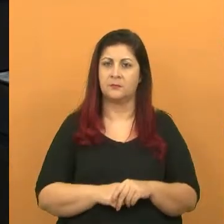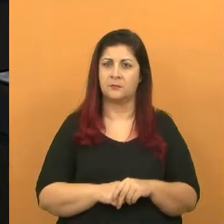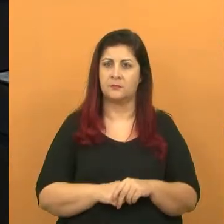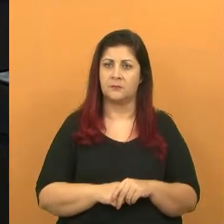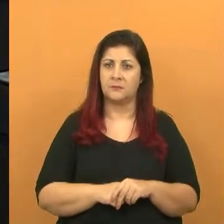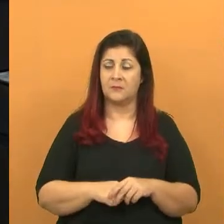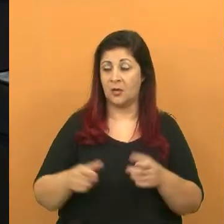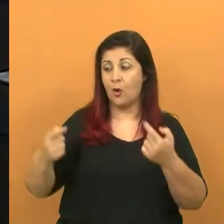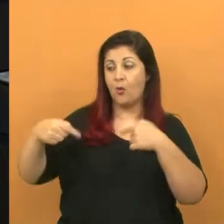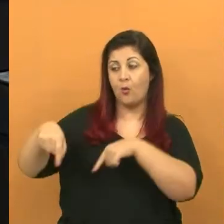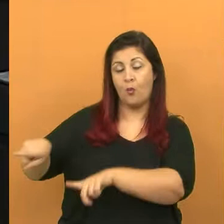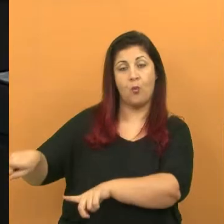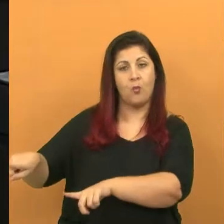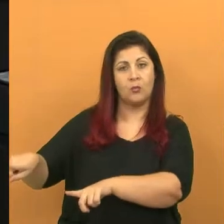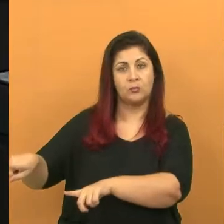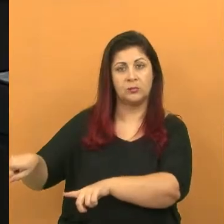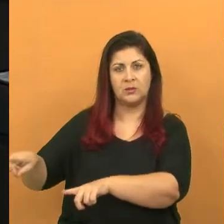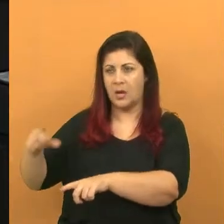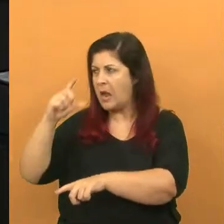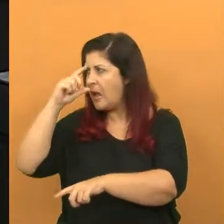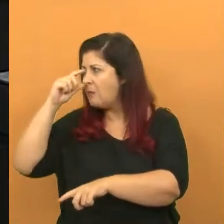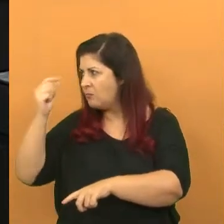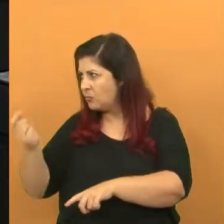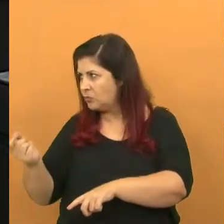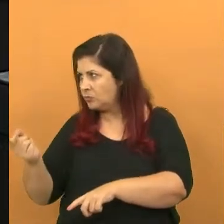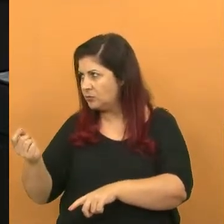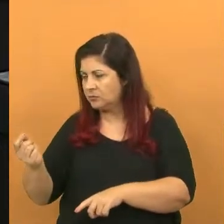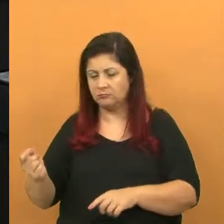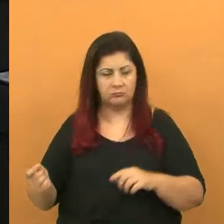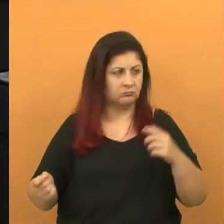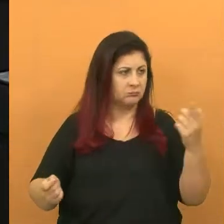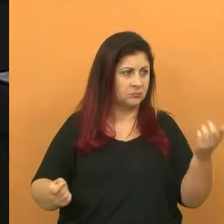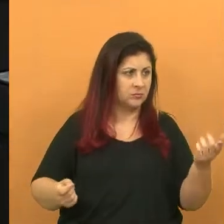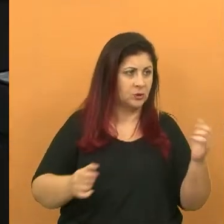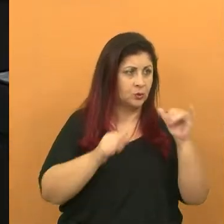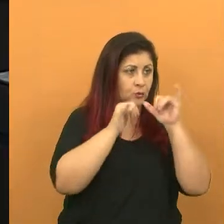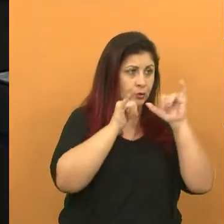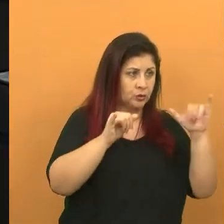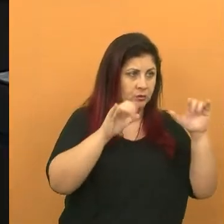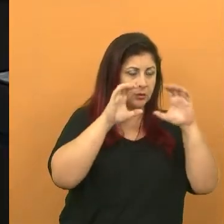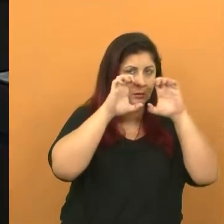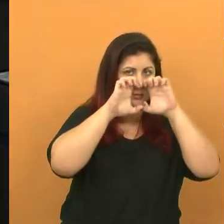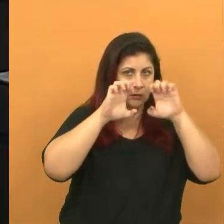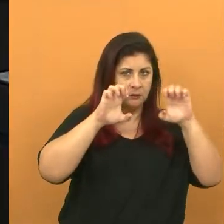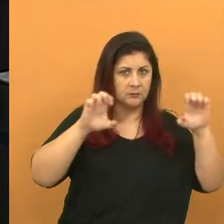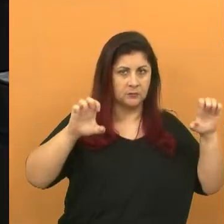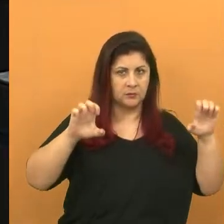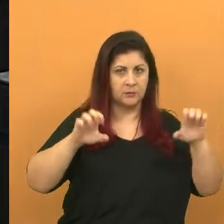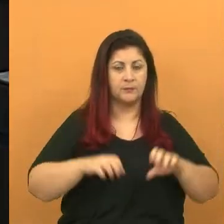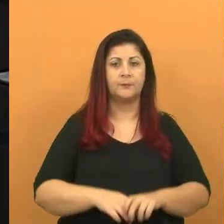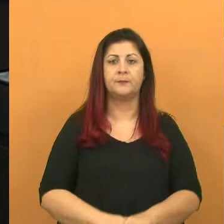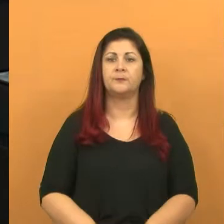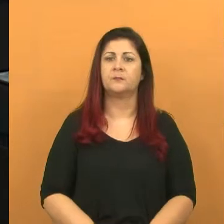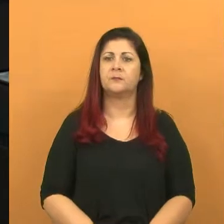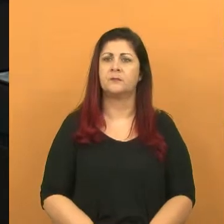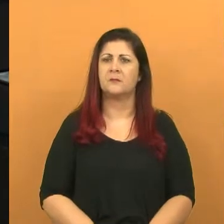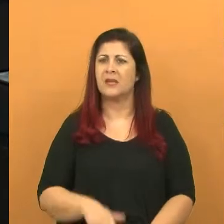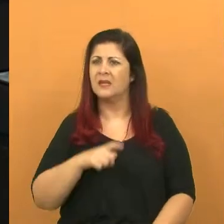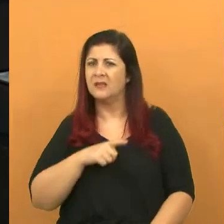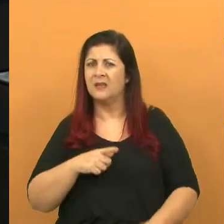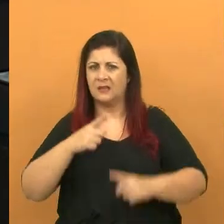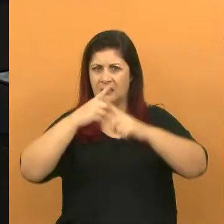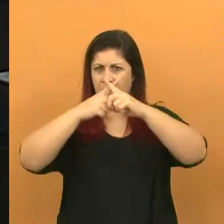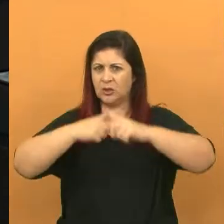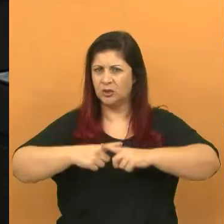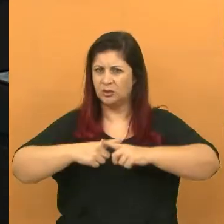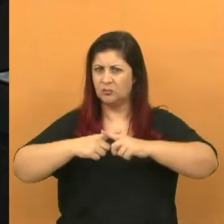em contrapartida, para que faça uma frente, também com o Halloween. Ah, vereador, existe uma disputa?